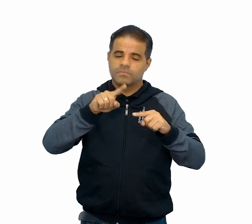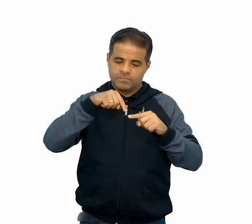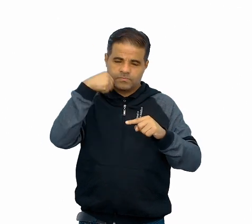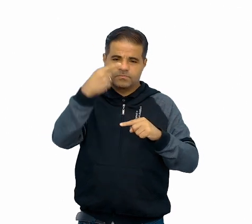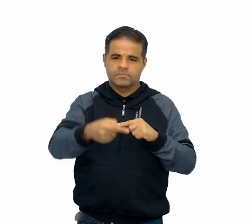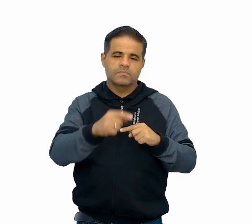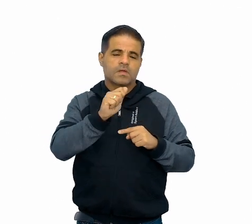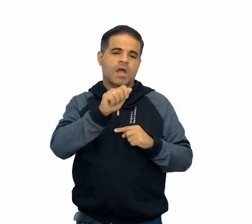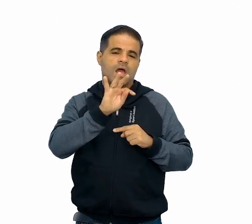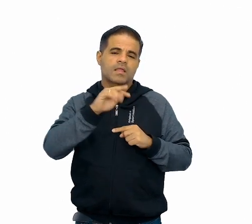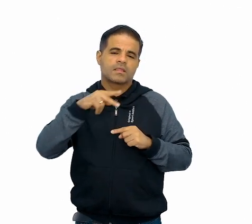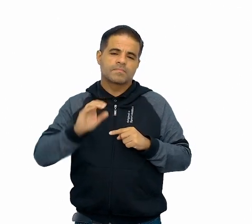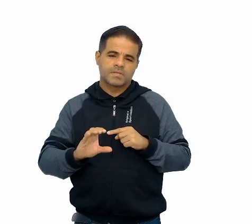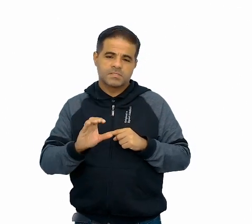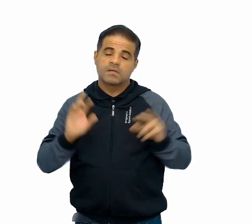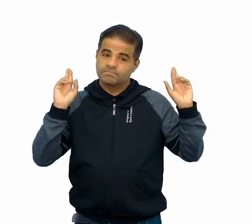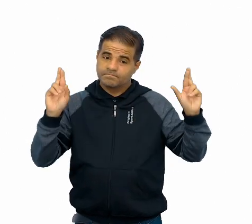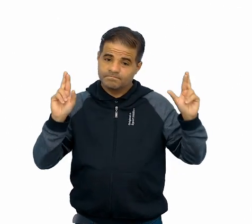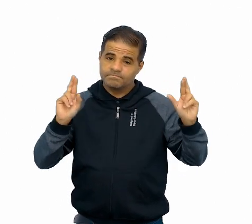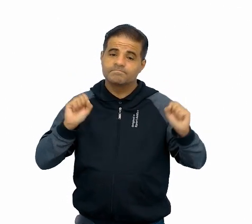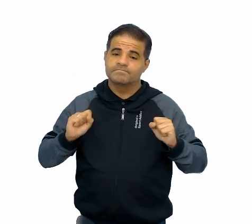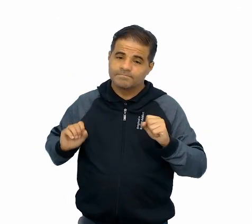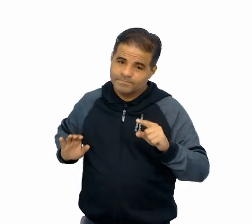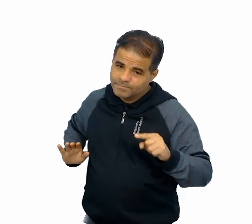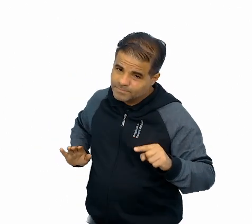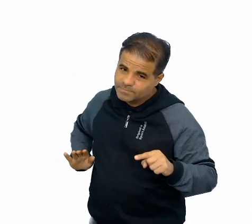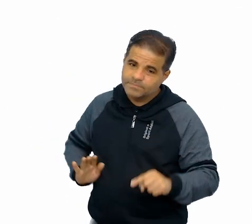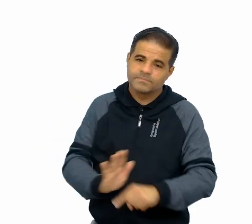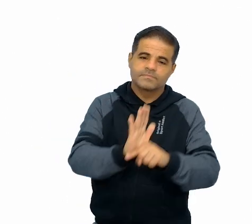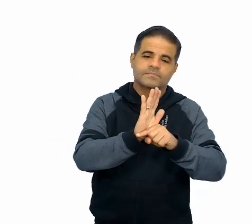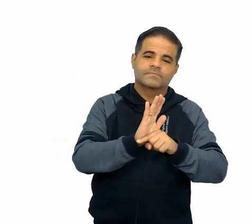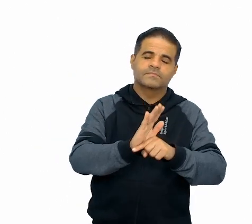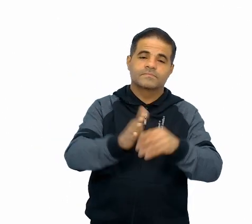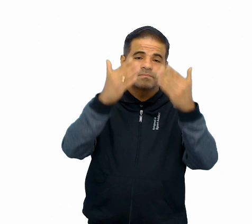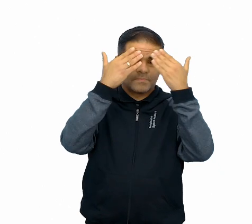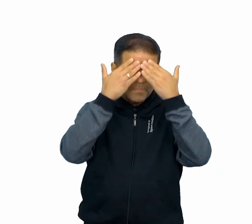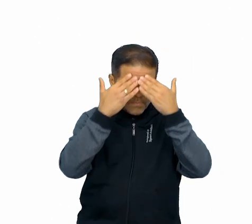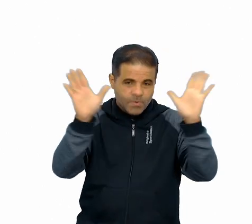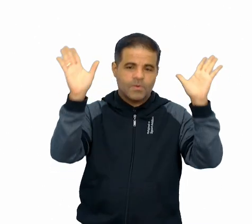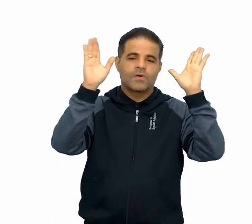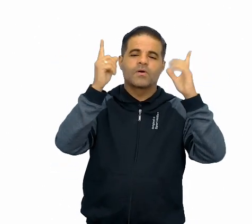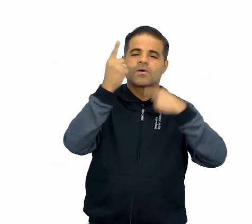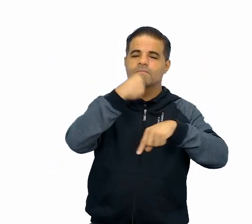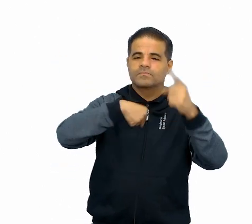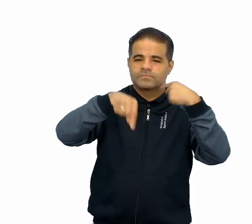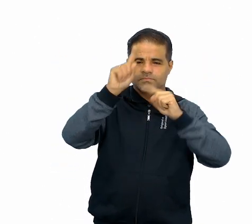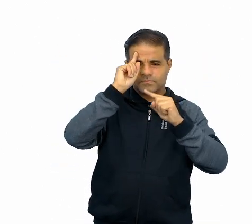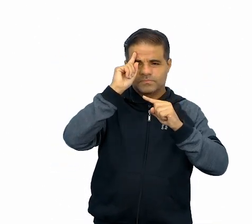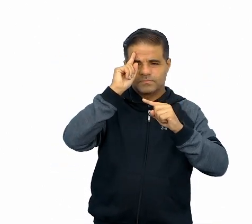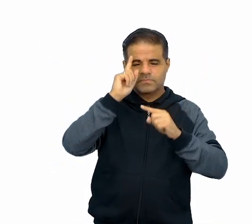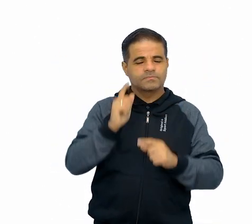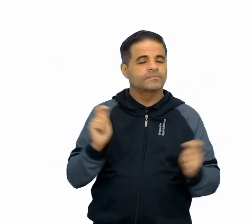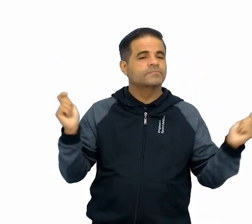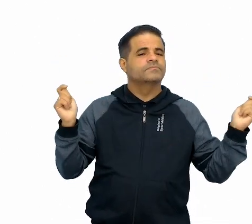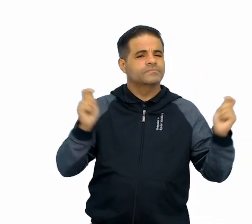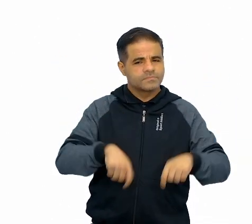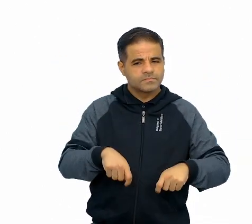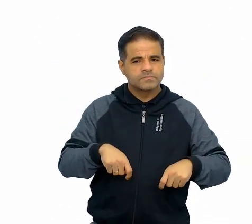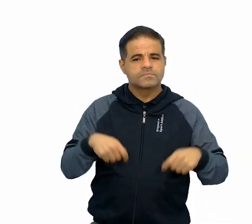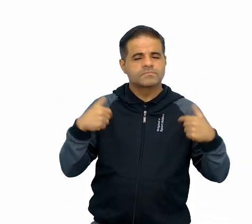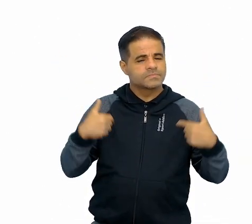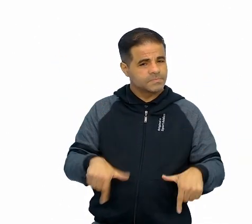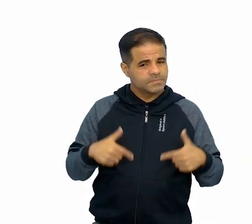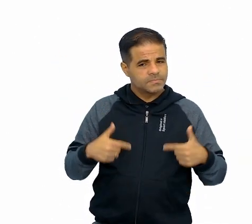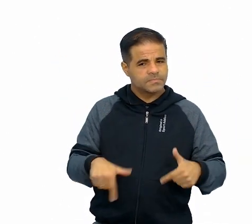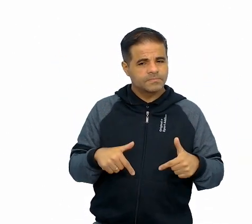da ATPC. Espero ter contribuído para ampliar e aprimorar as reflexões sobre as condições do trabalho